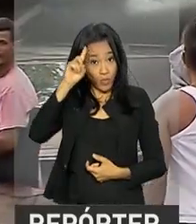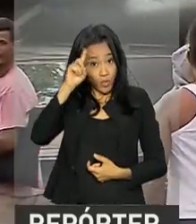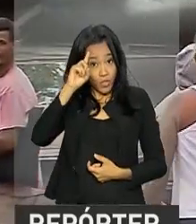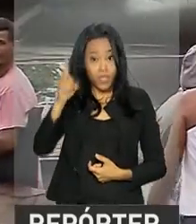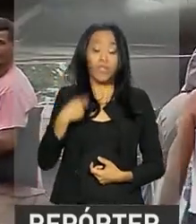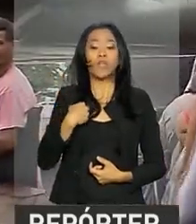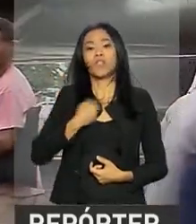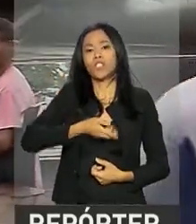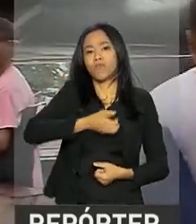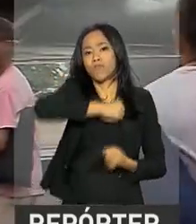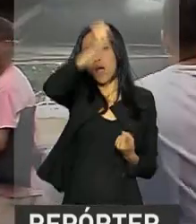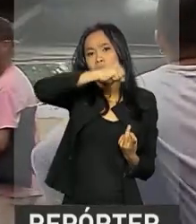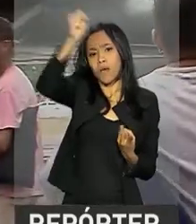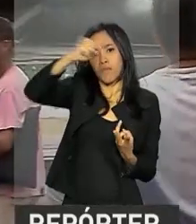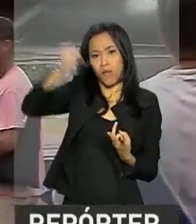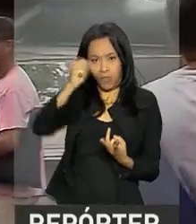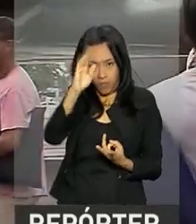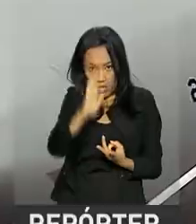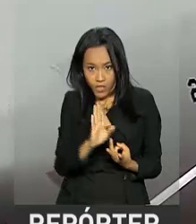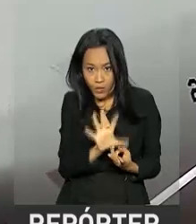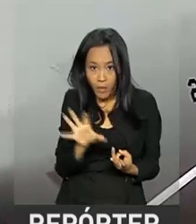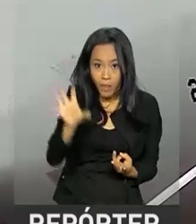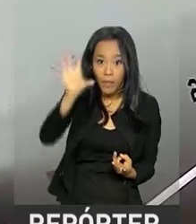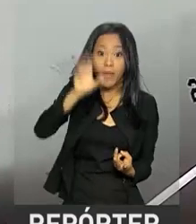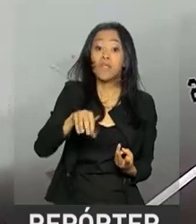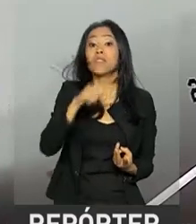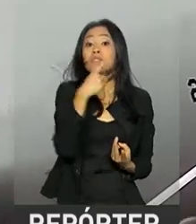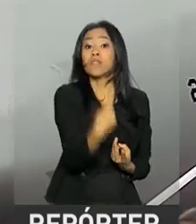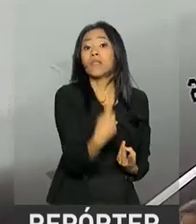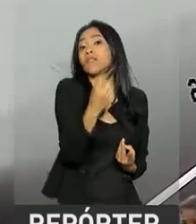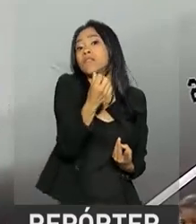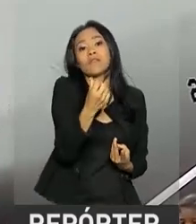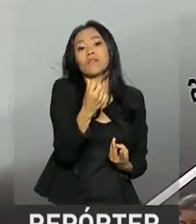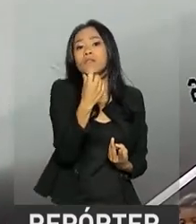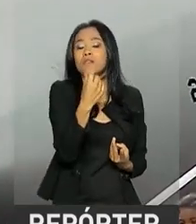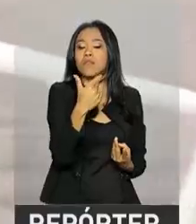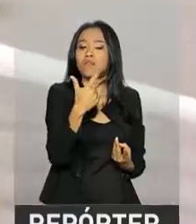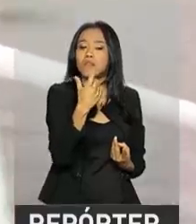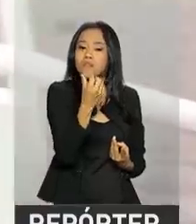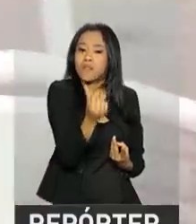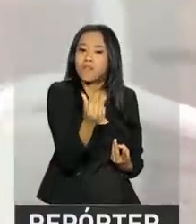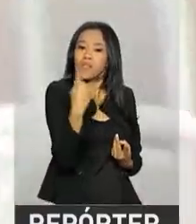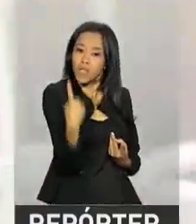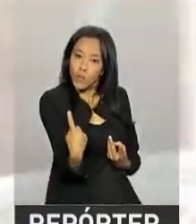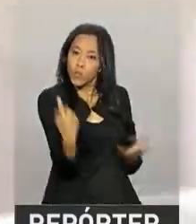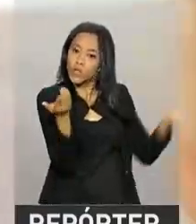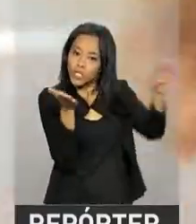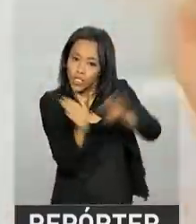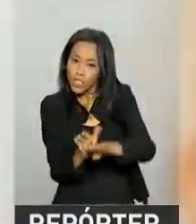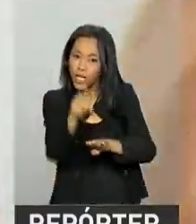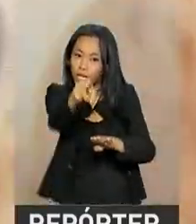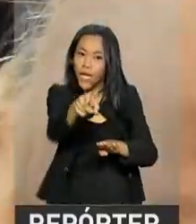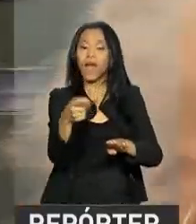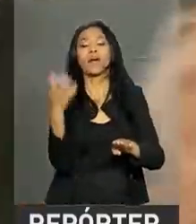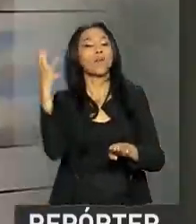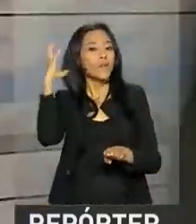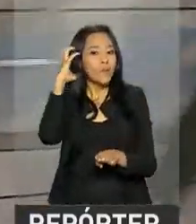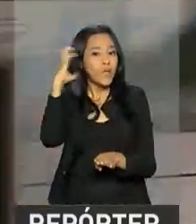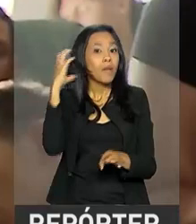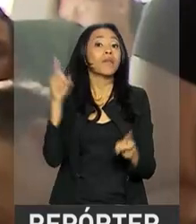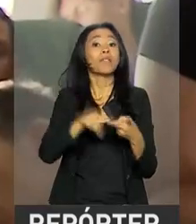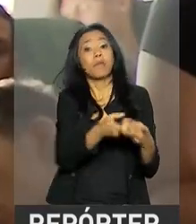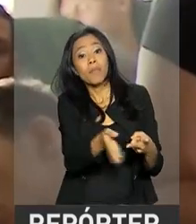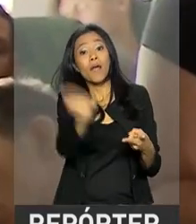de interiorização, 161 imigrantes venezuelanos embarcaram em Boa Vista, rumo a Cuiabá e a São